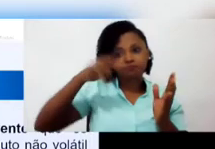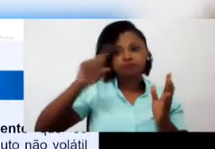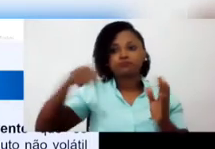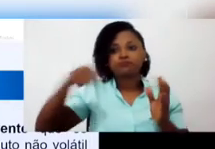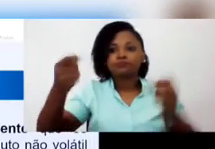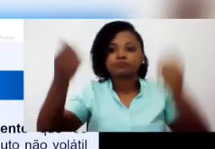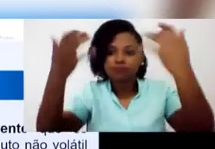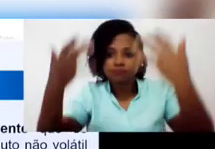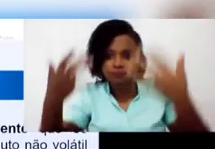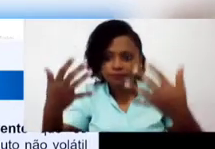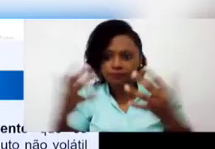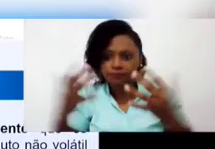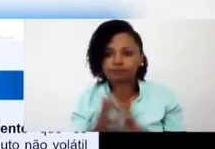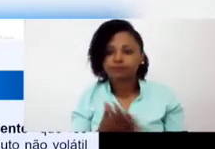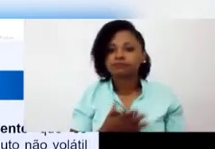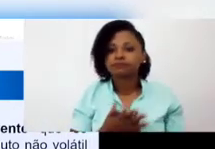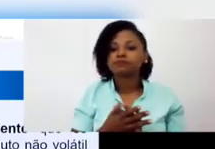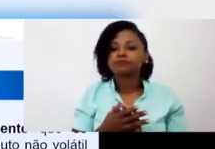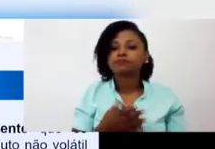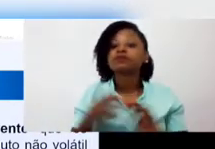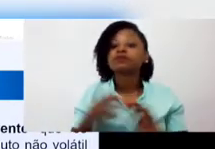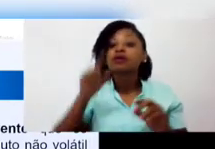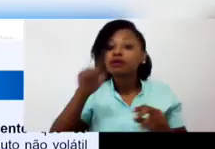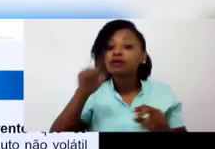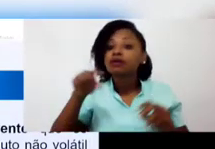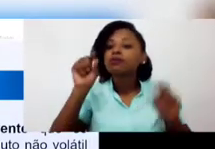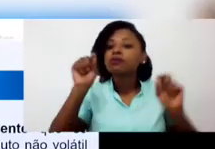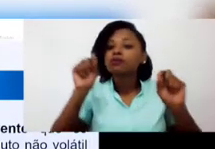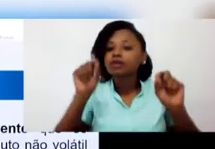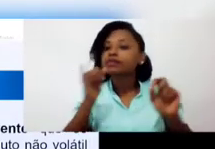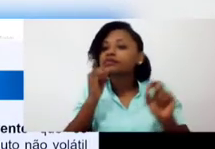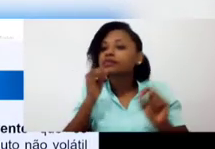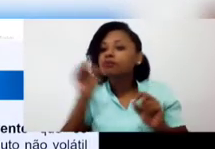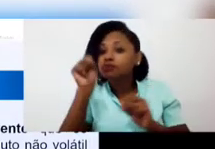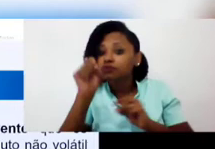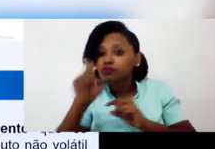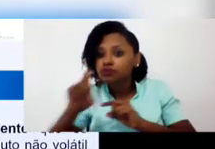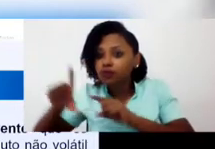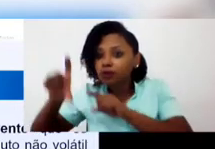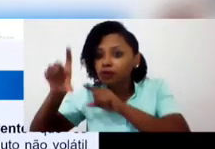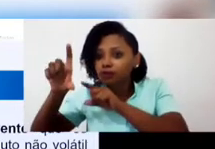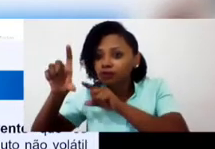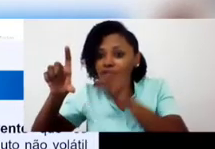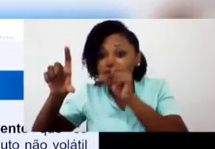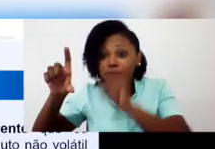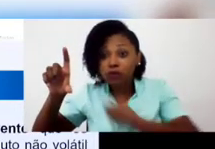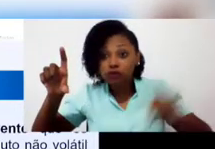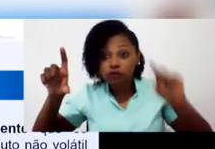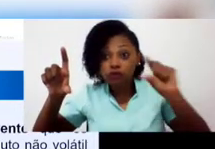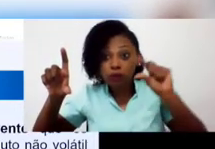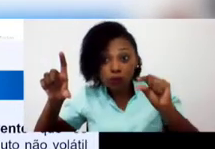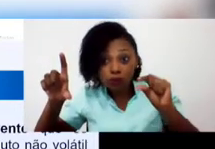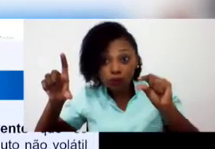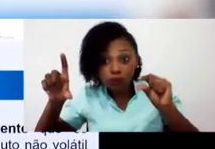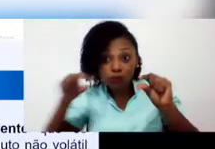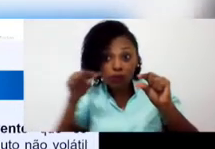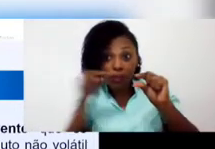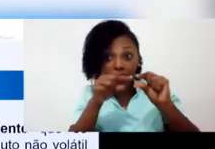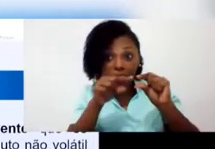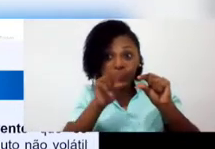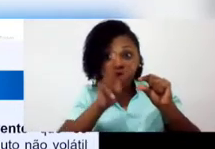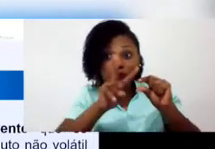Vou continuar lendo e aí eu explico. Conceito: são as propriedades do solvente que se modificam na presença de um